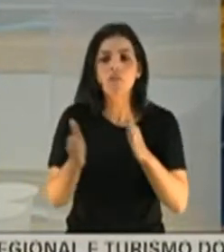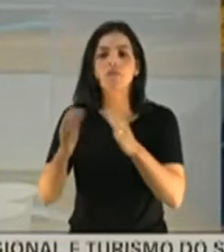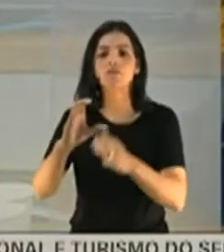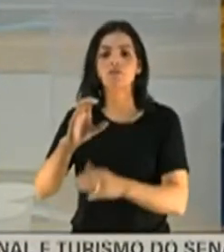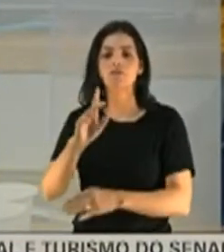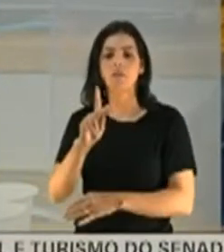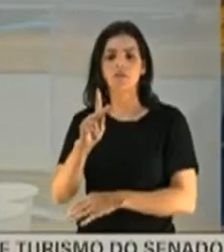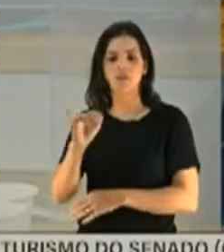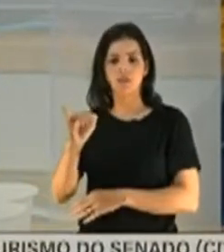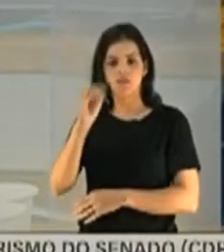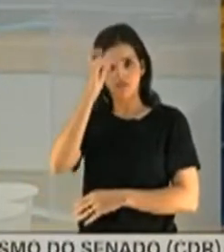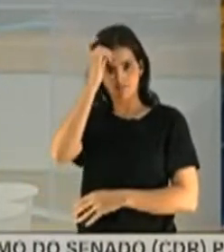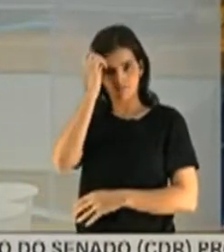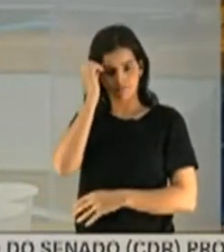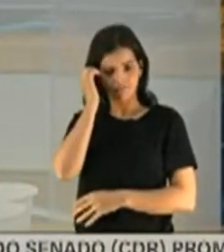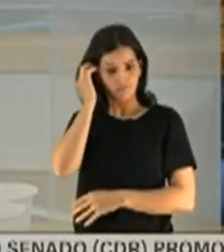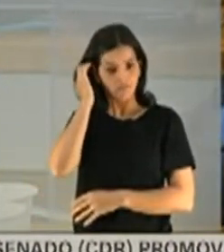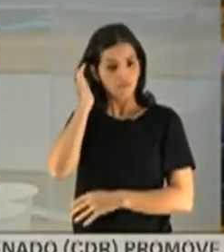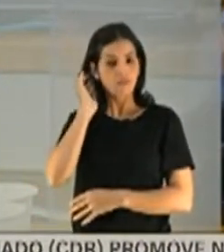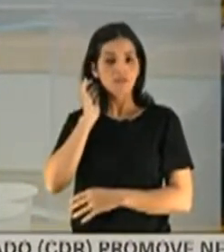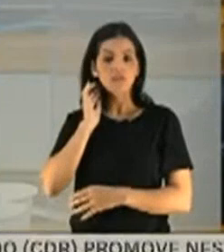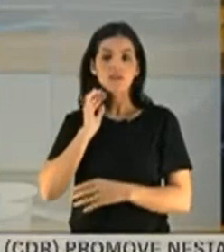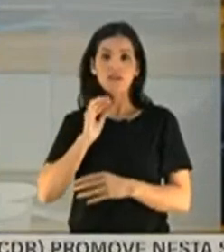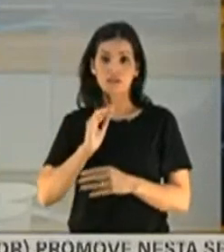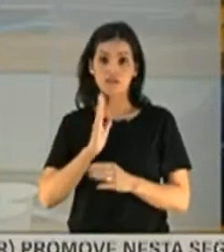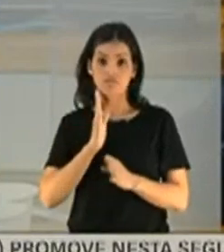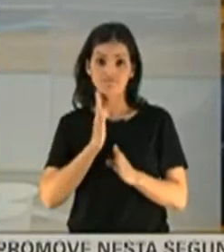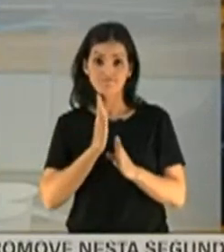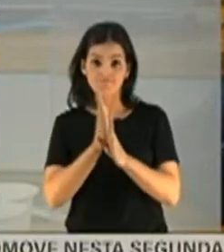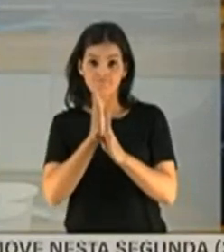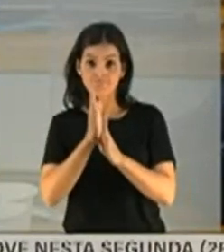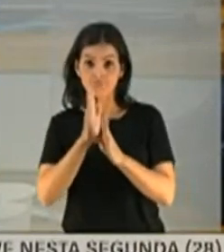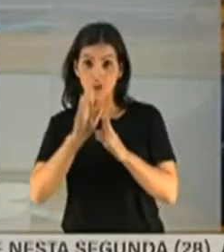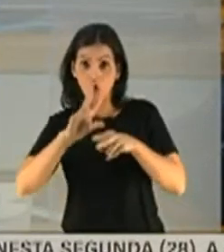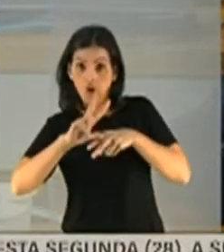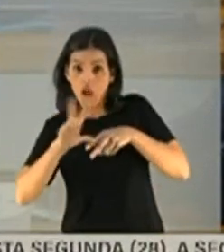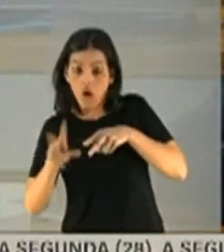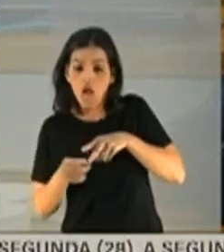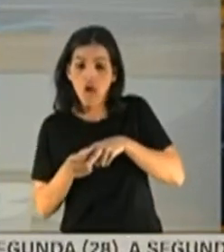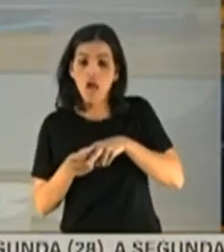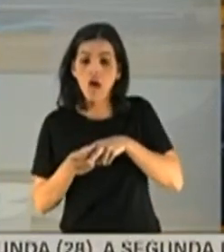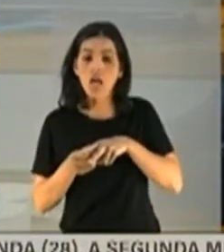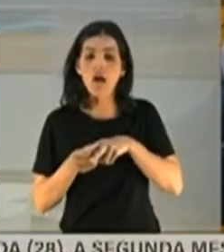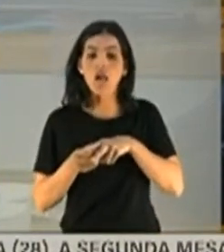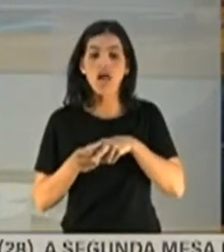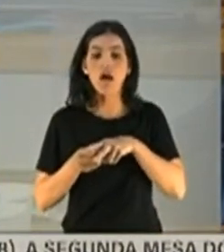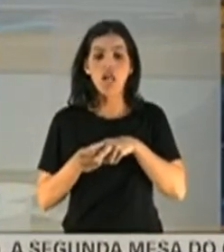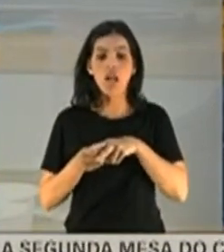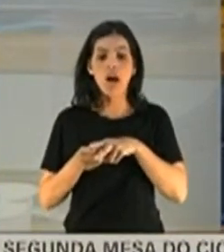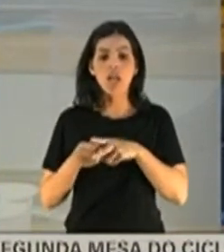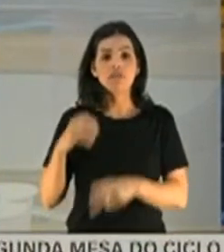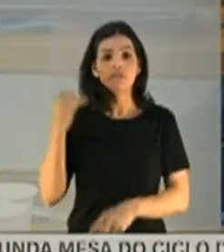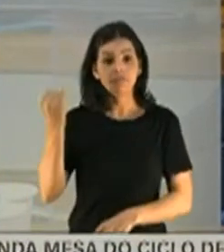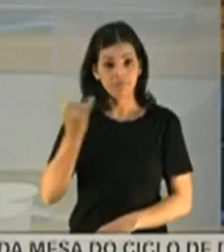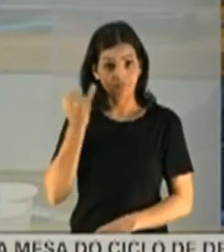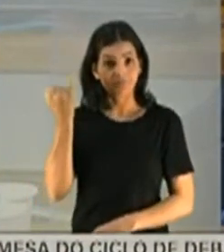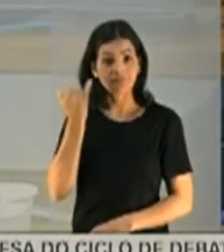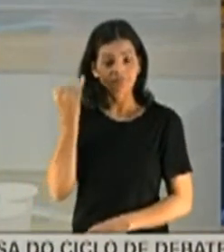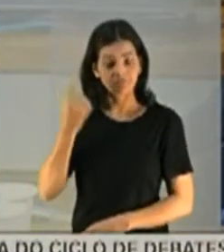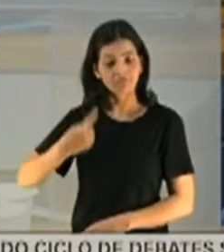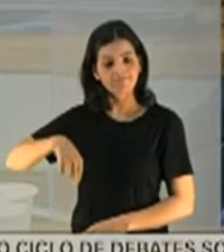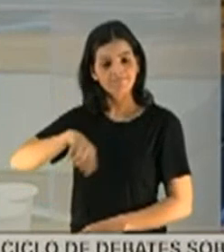CPI que busca ver corrupção. E isso é importante que a gente